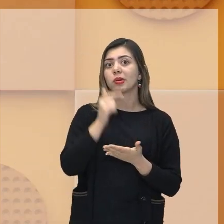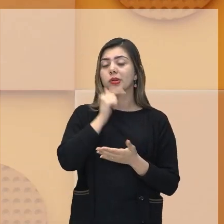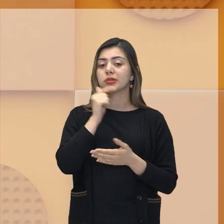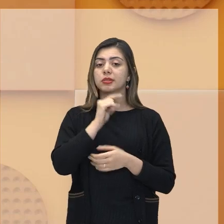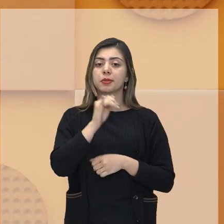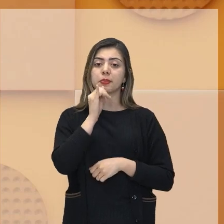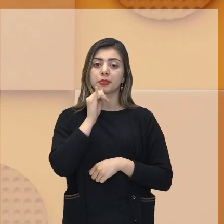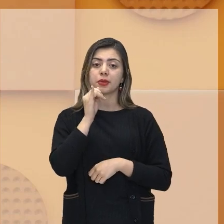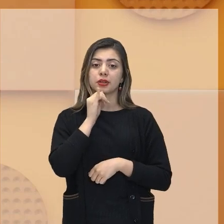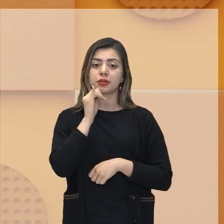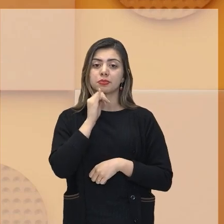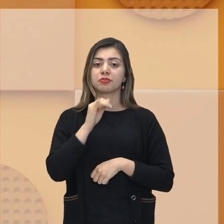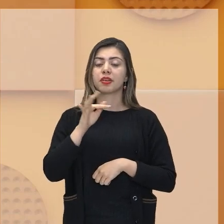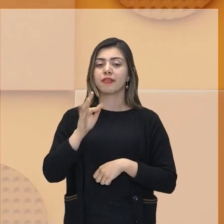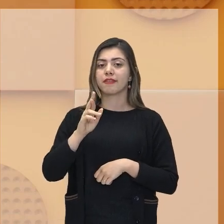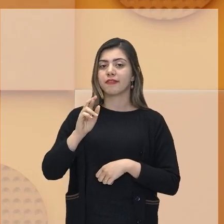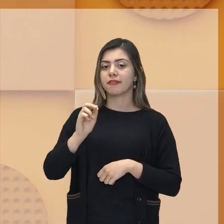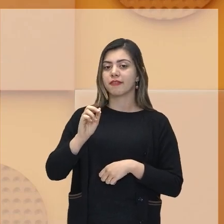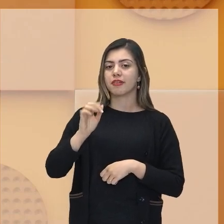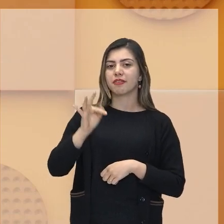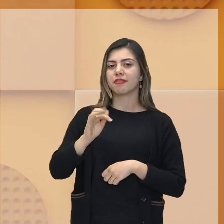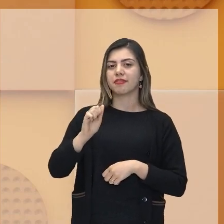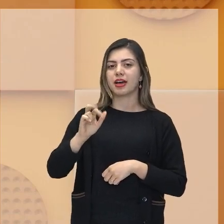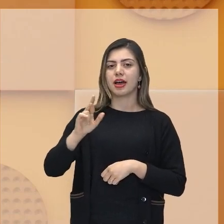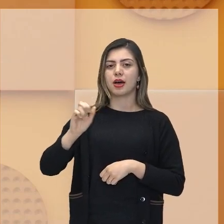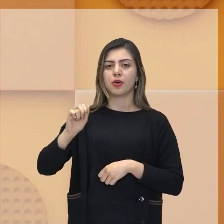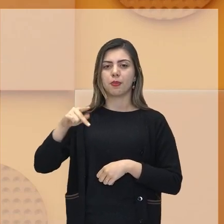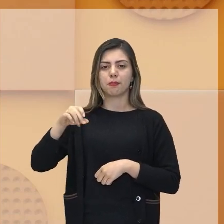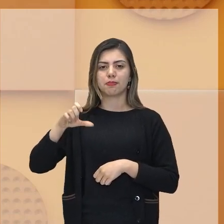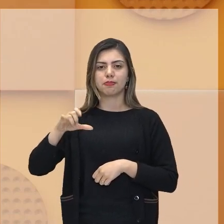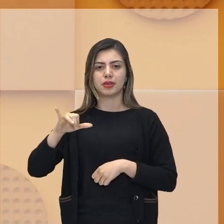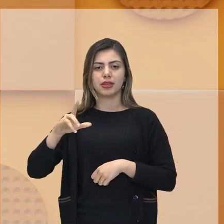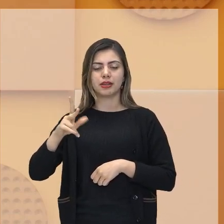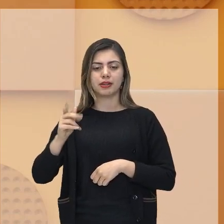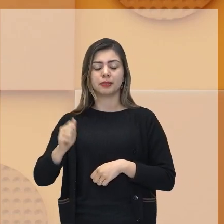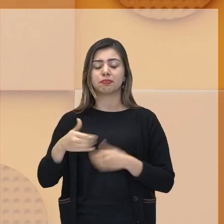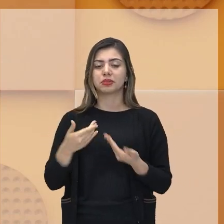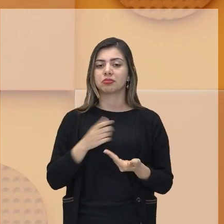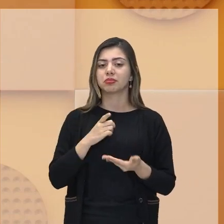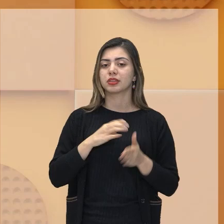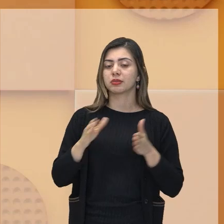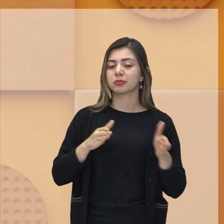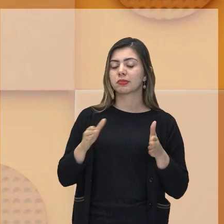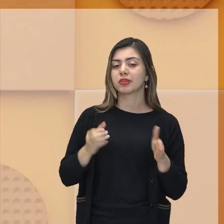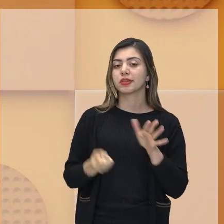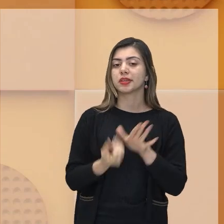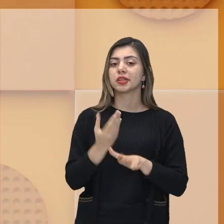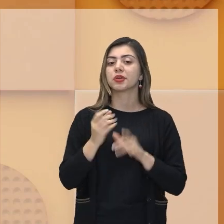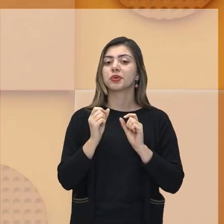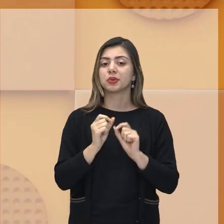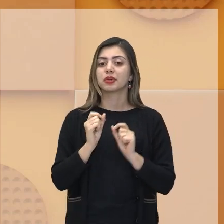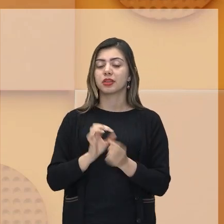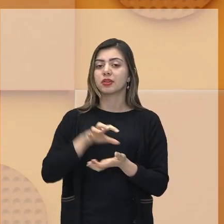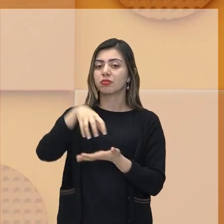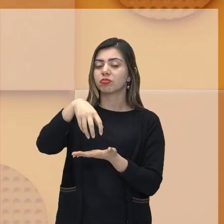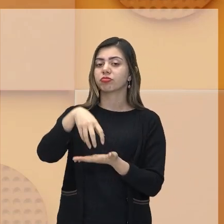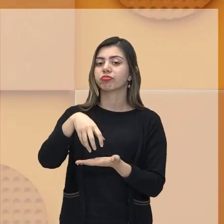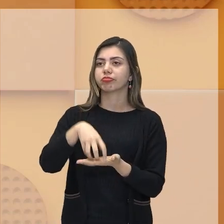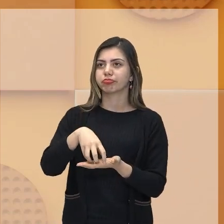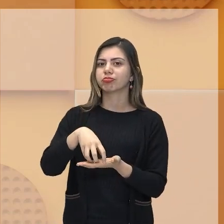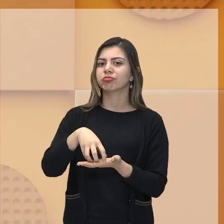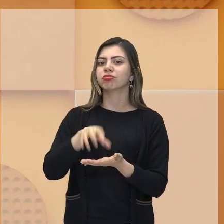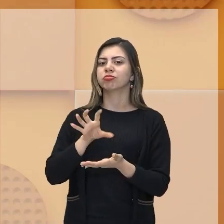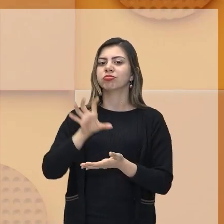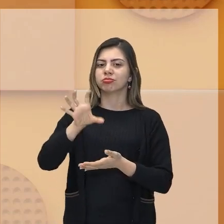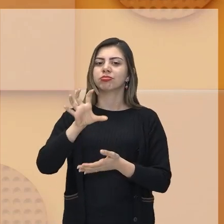ali da farroupilha. Durante um período surgiu a chamada República Rio-Grandense, que logo em